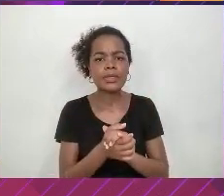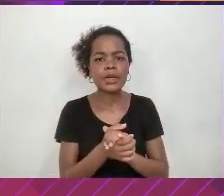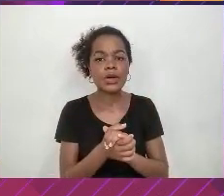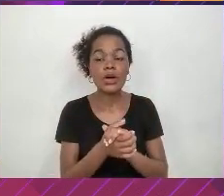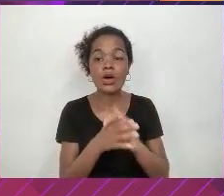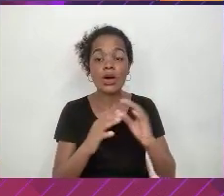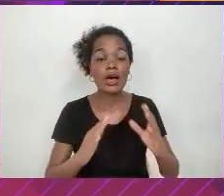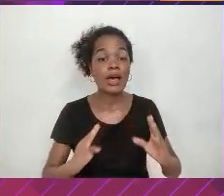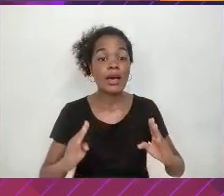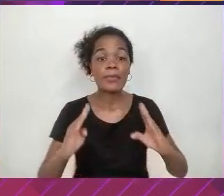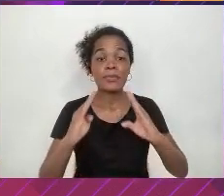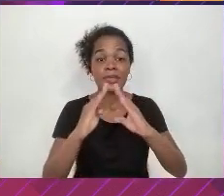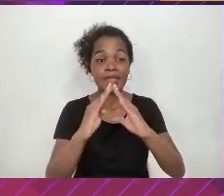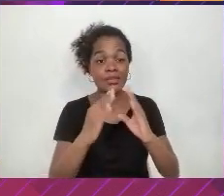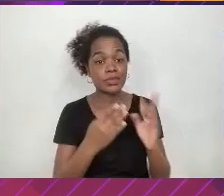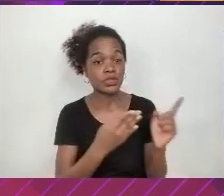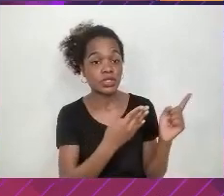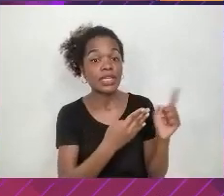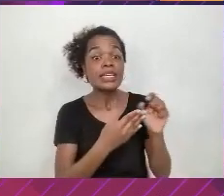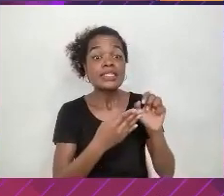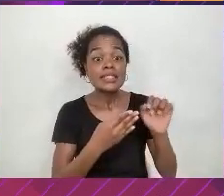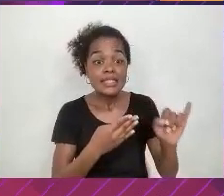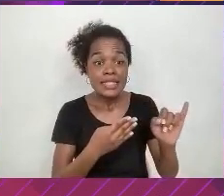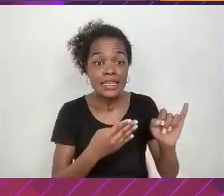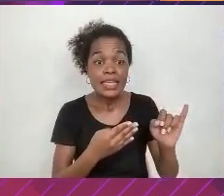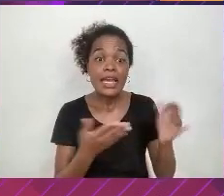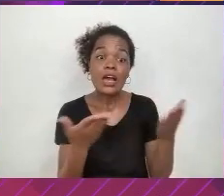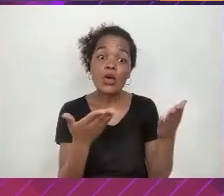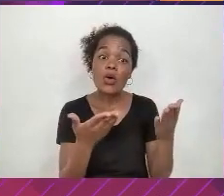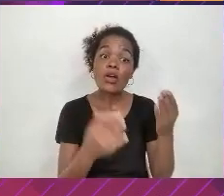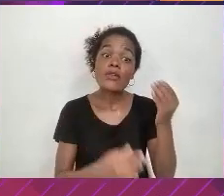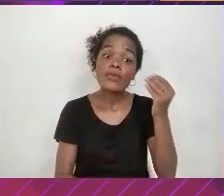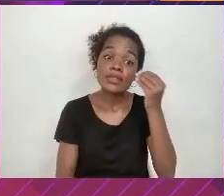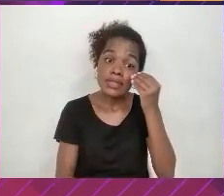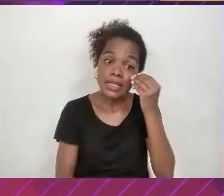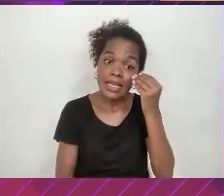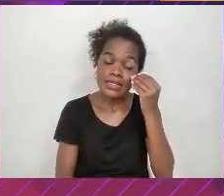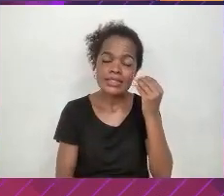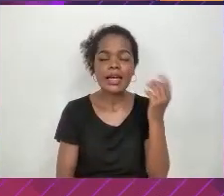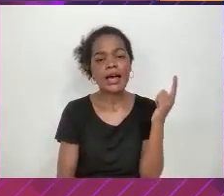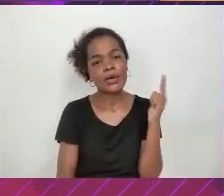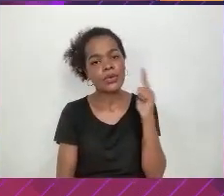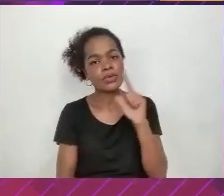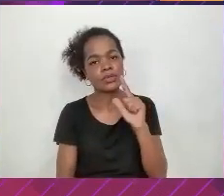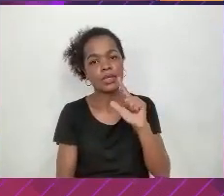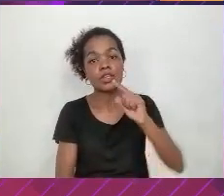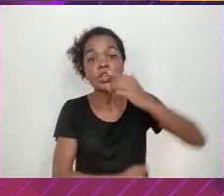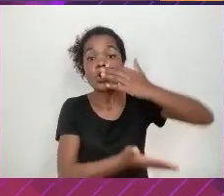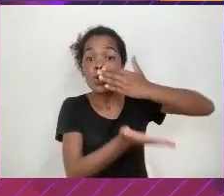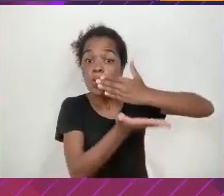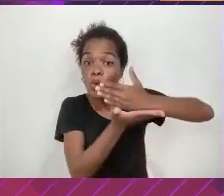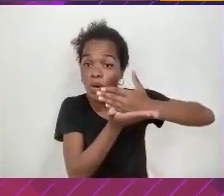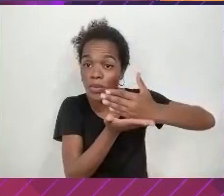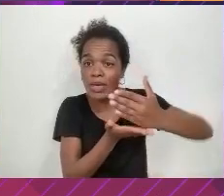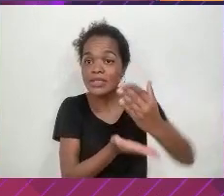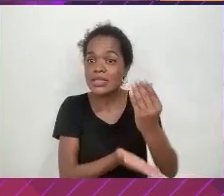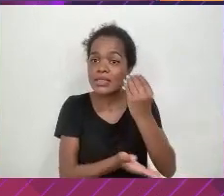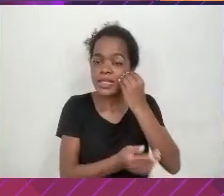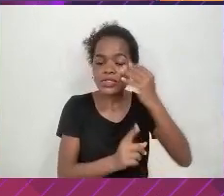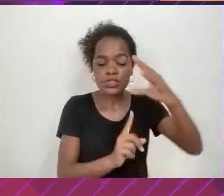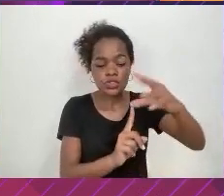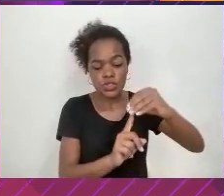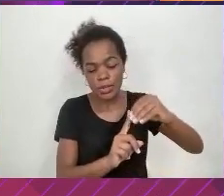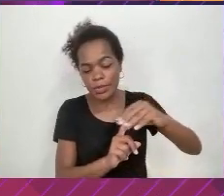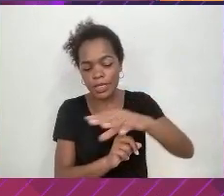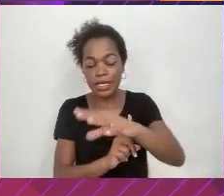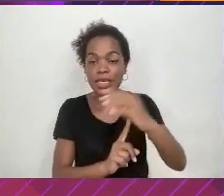quando a gente coloca os testes de dados. Por quê? Porque se a gente iniciar com testes de API e testes de dados, a gente já vai suprir